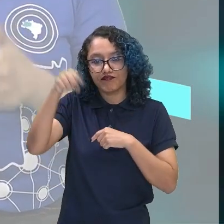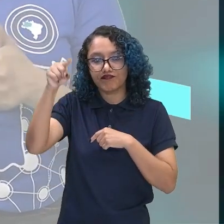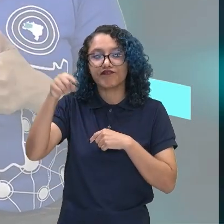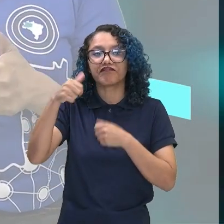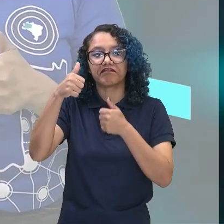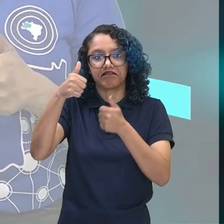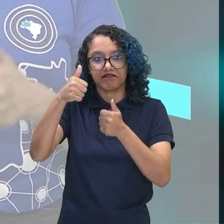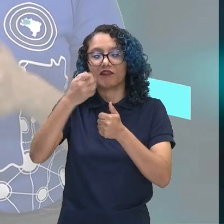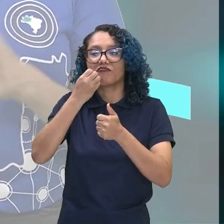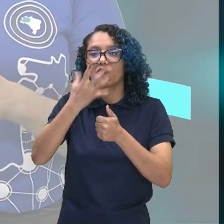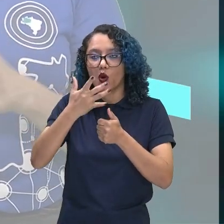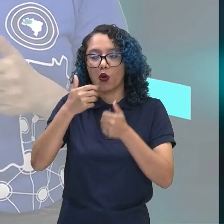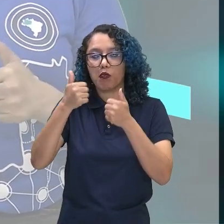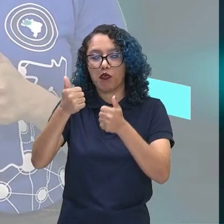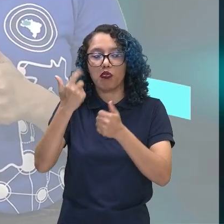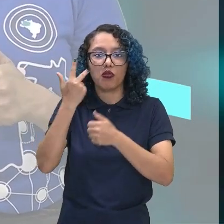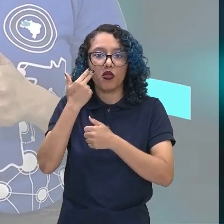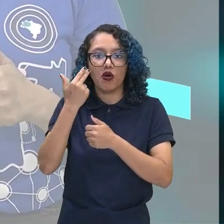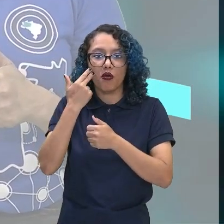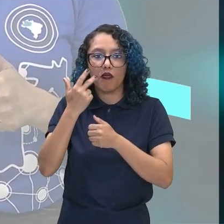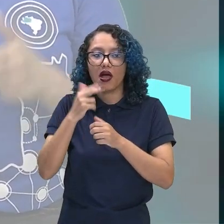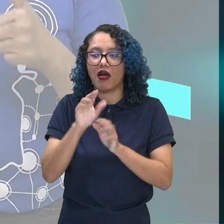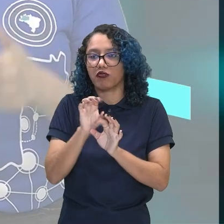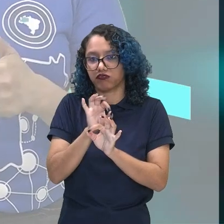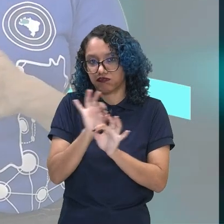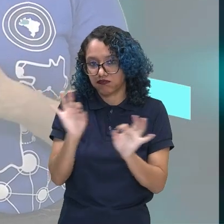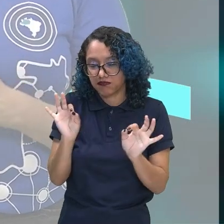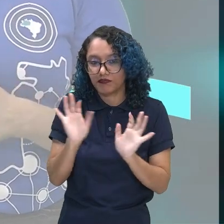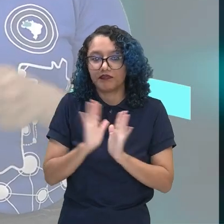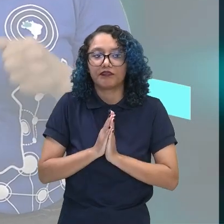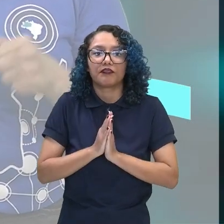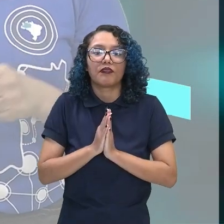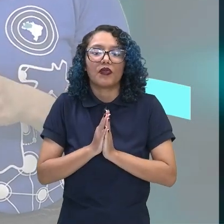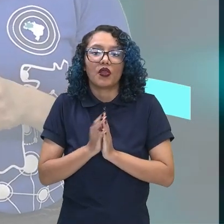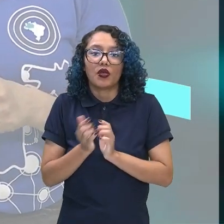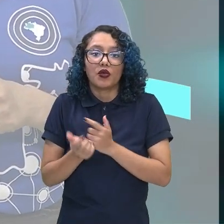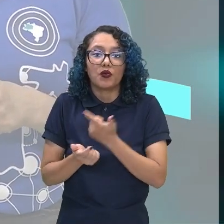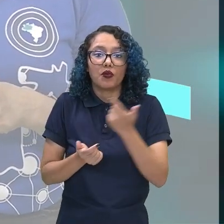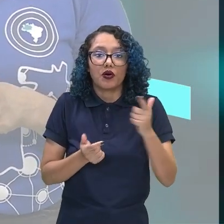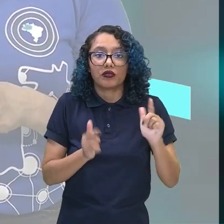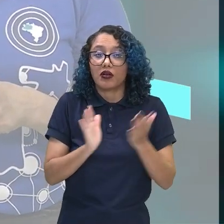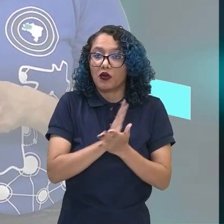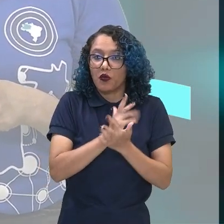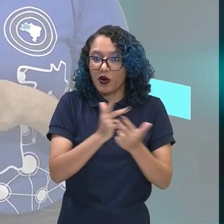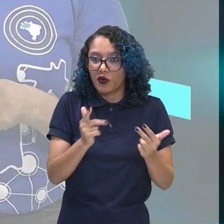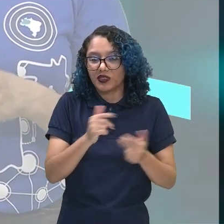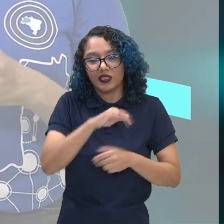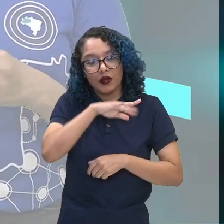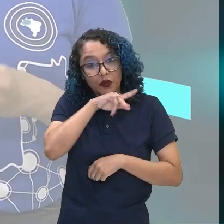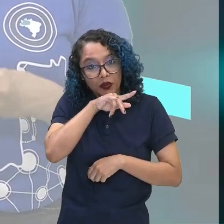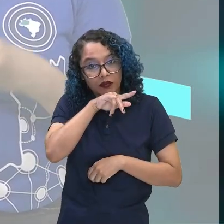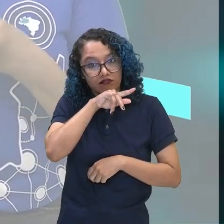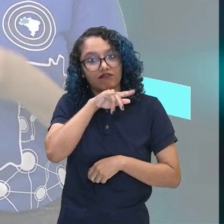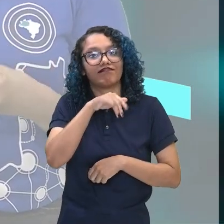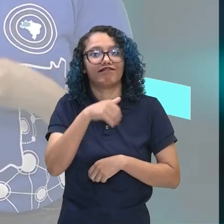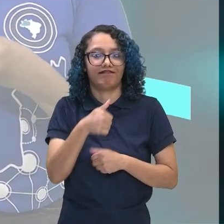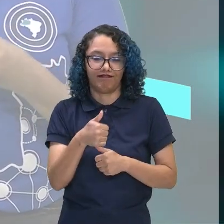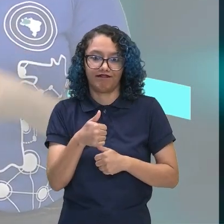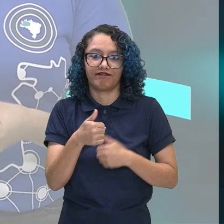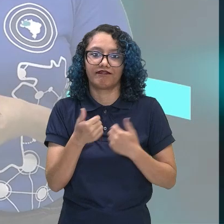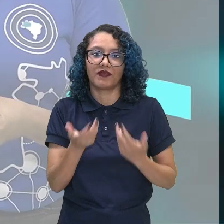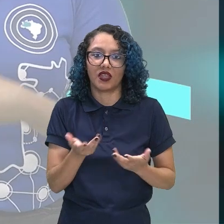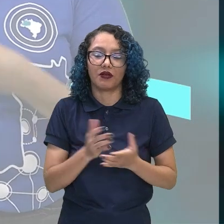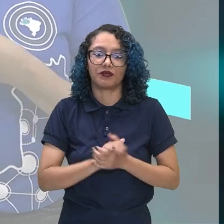está positivo, não precisa ninguém falar. E no segundo, que algo está negativo. Então, isto